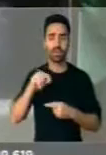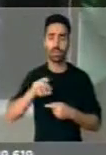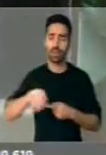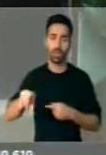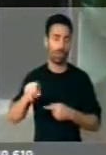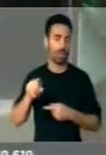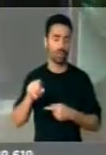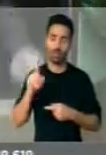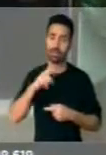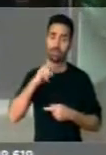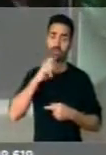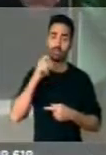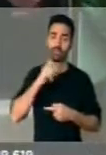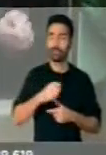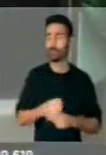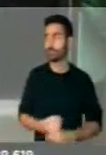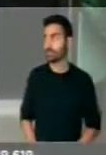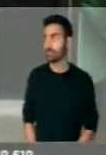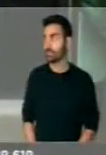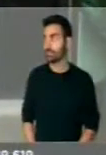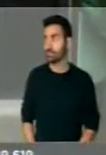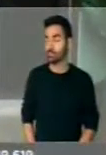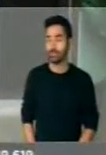Tem deputados